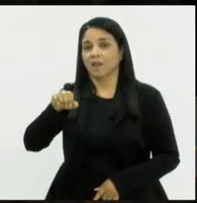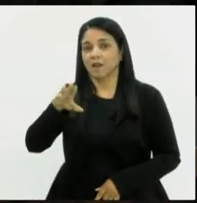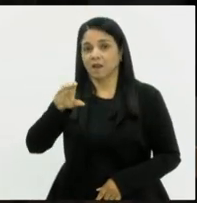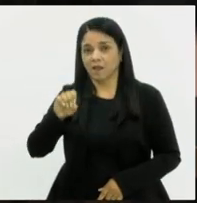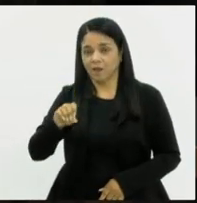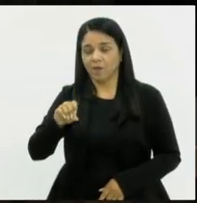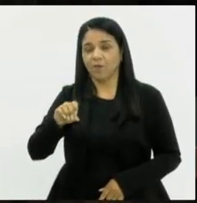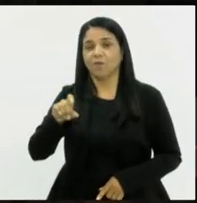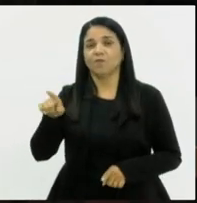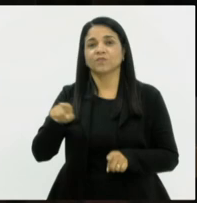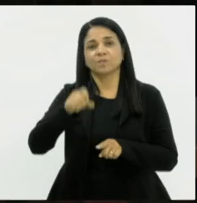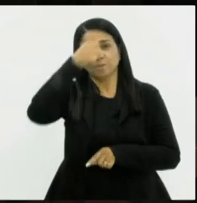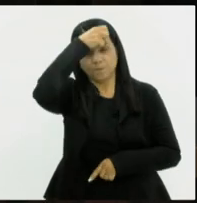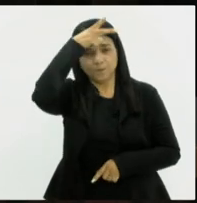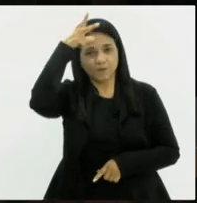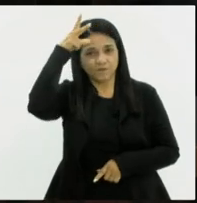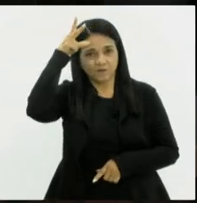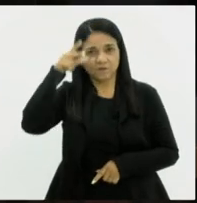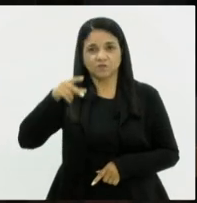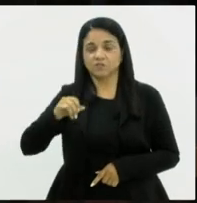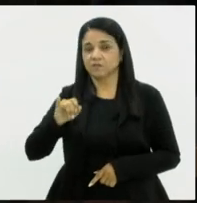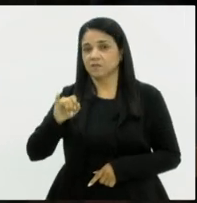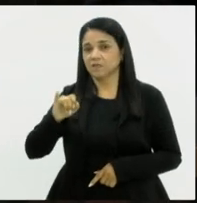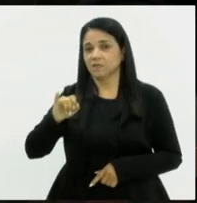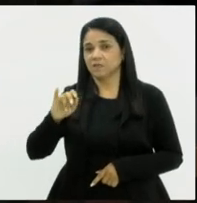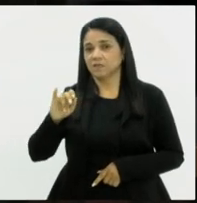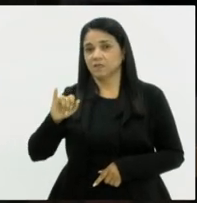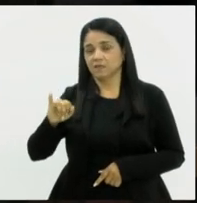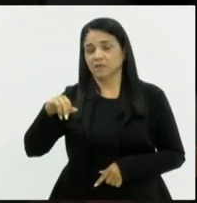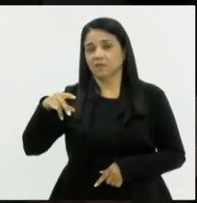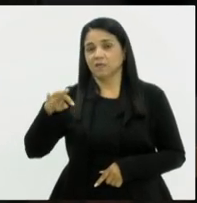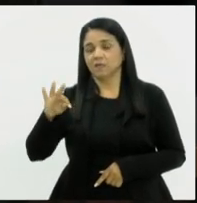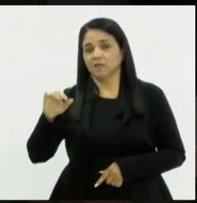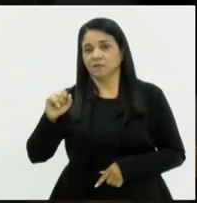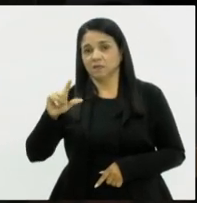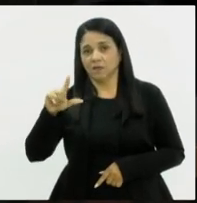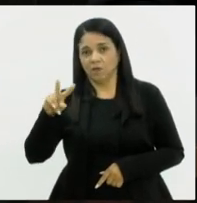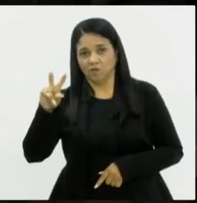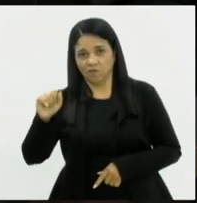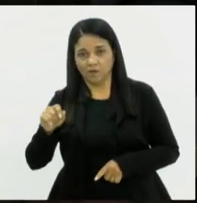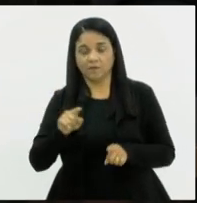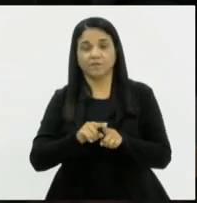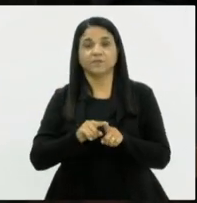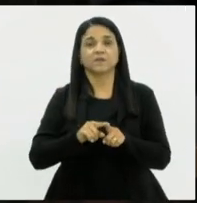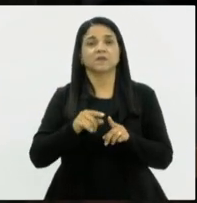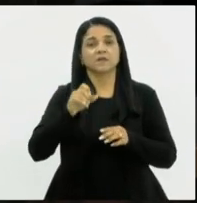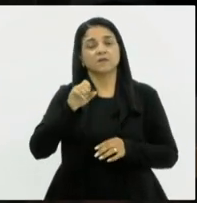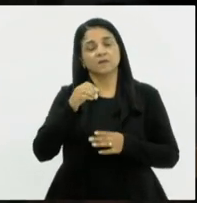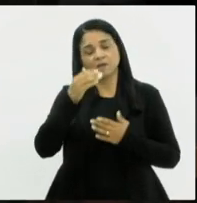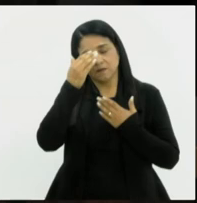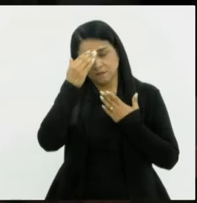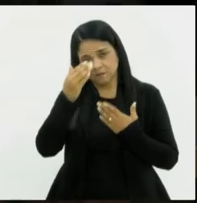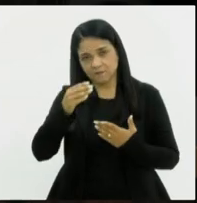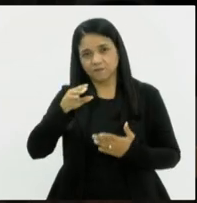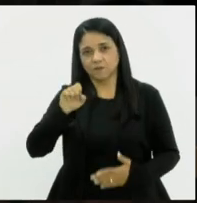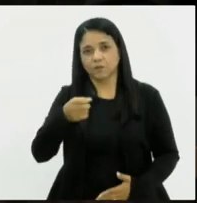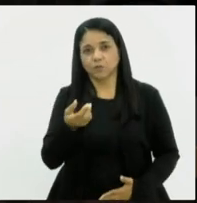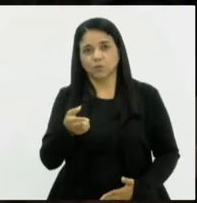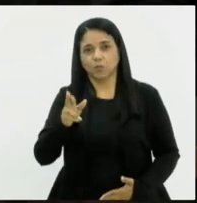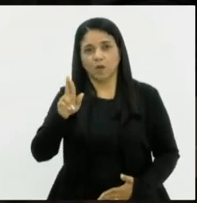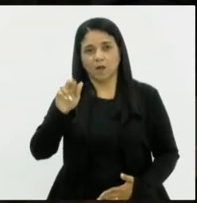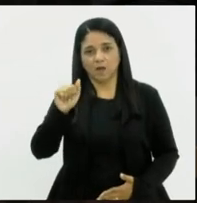Pelanca, entendeu? Prefeito de Italva. Quero agradecer aqui o Eduardo do blog, vereador